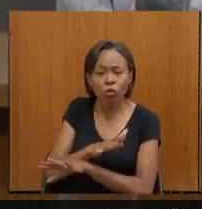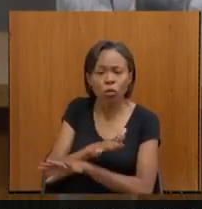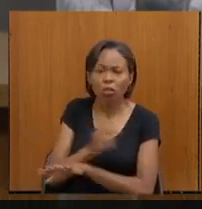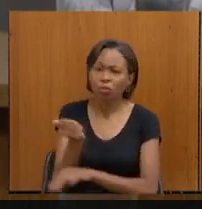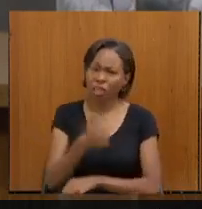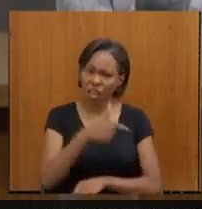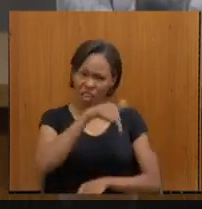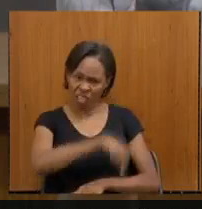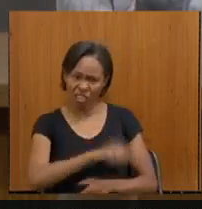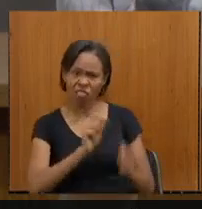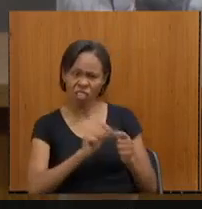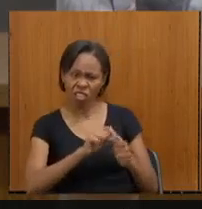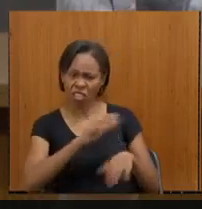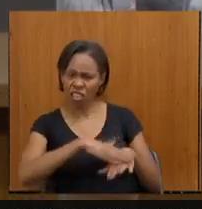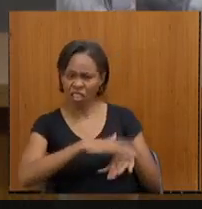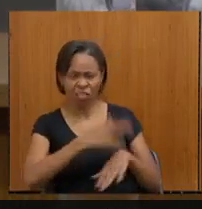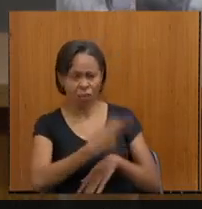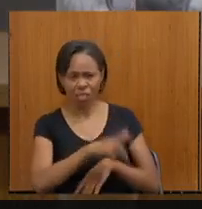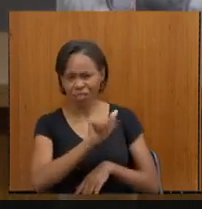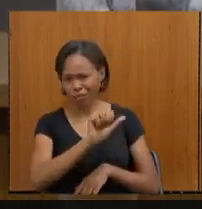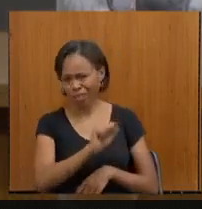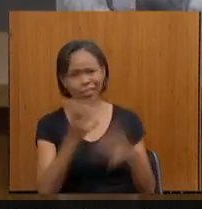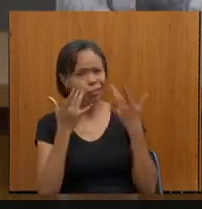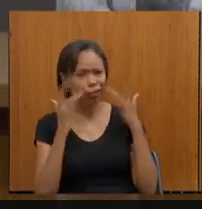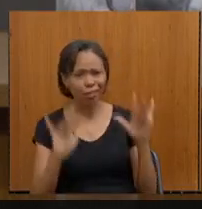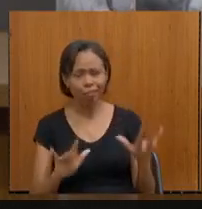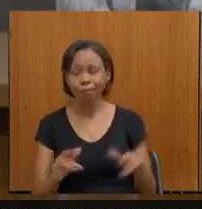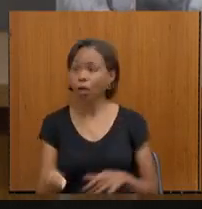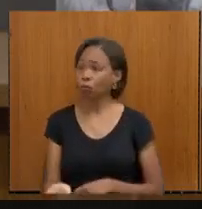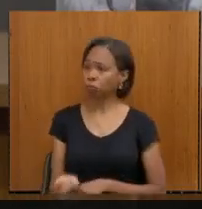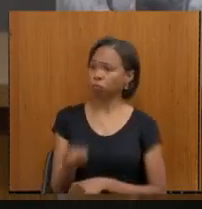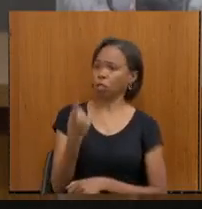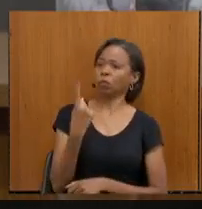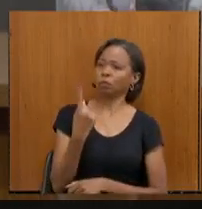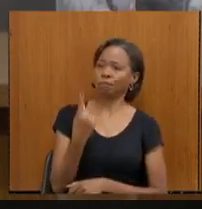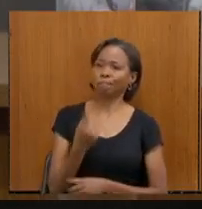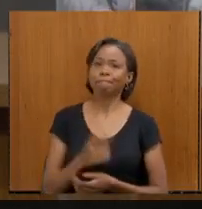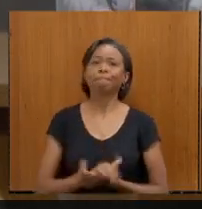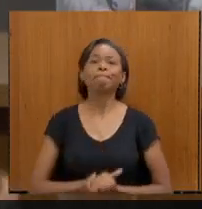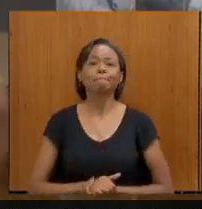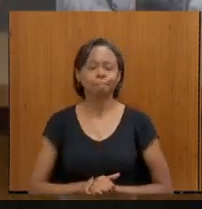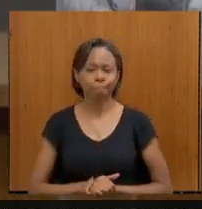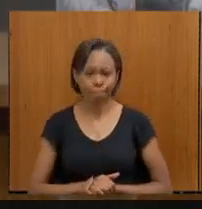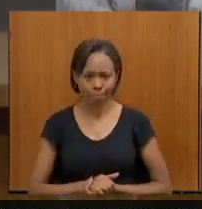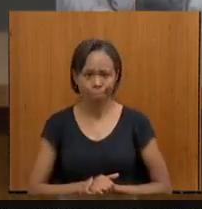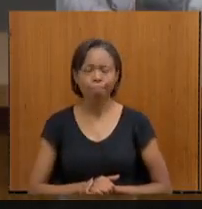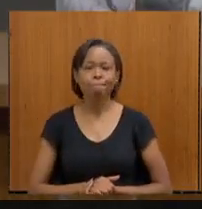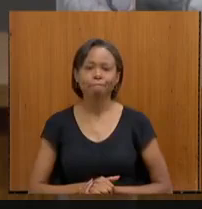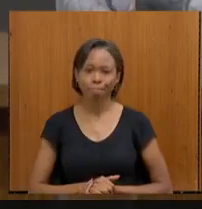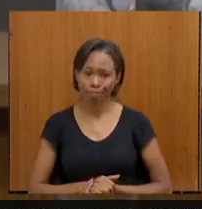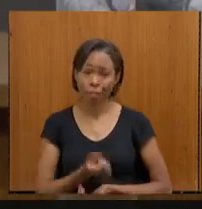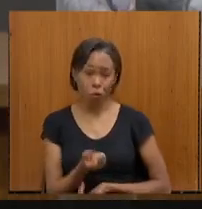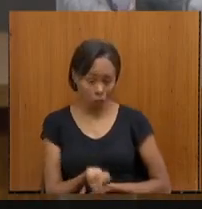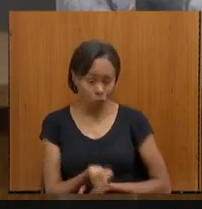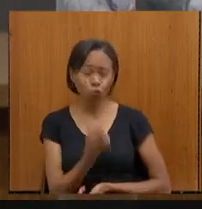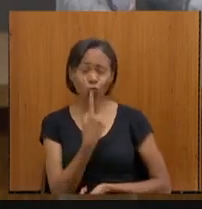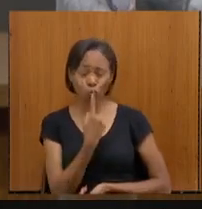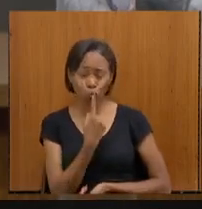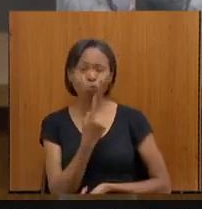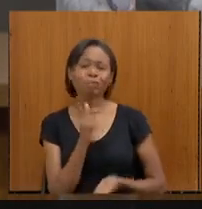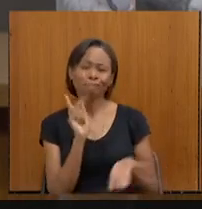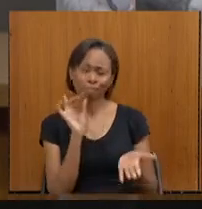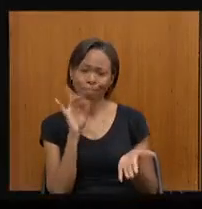meu próprio gás natural que eu tenho aqui no Brasil é Absurda bom e isso é um absurdo é isso